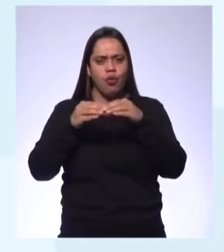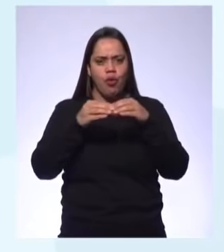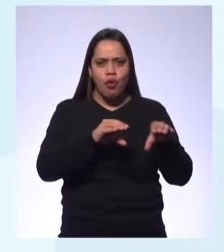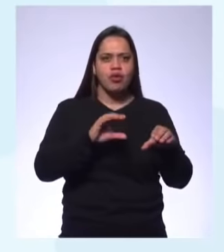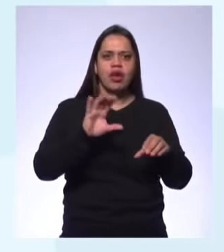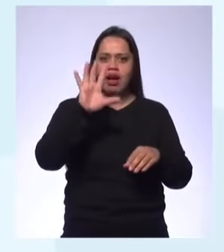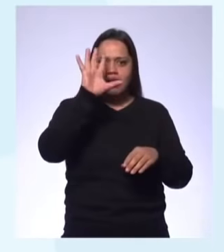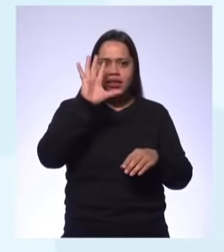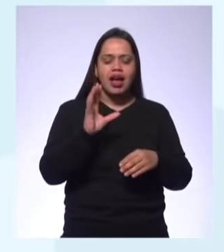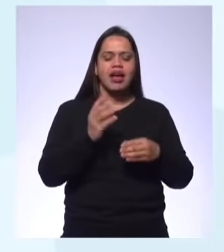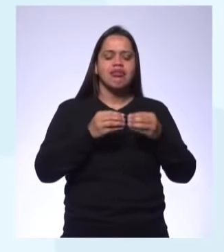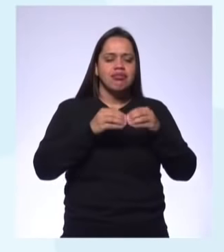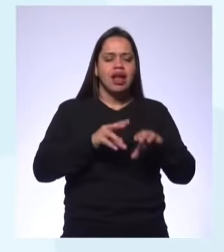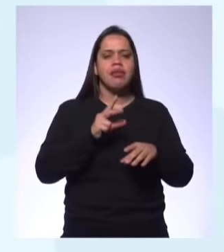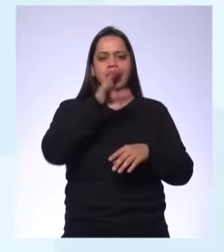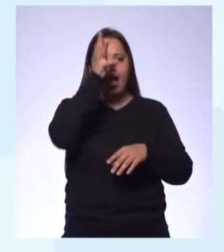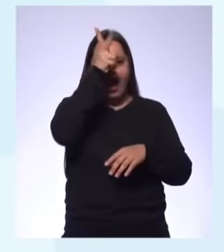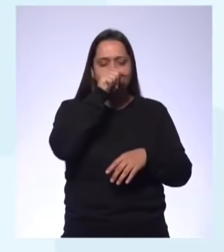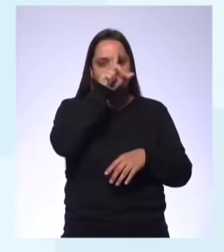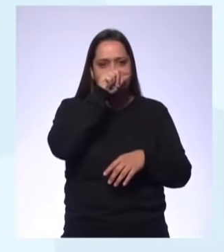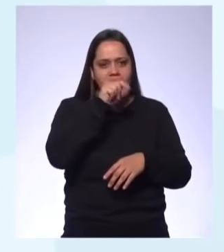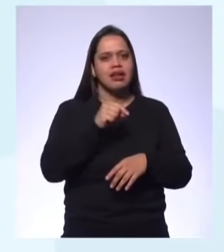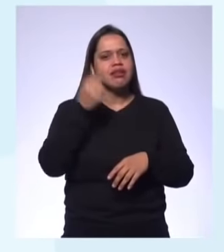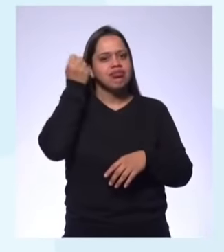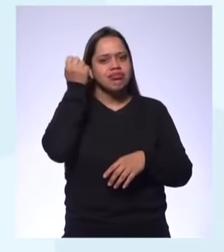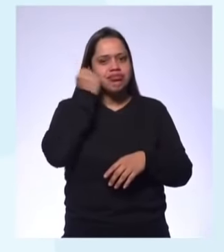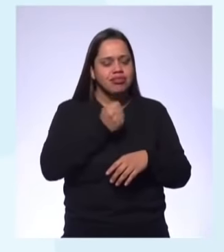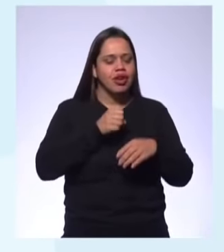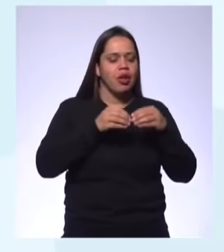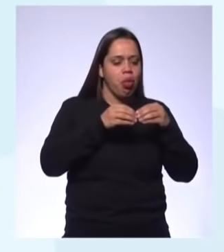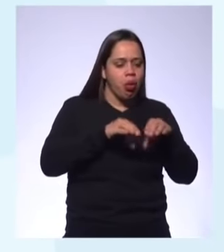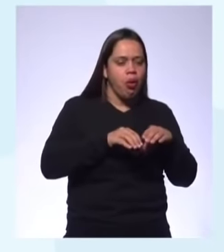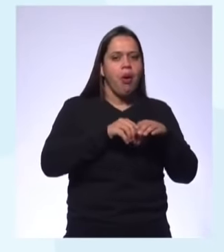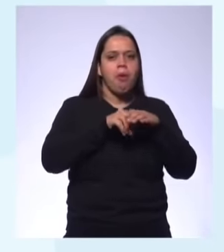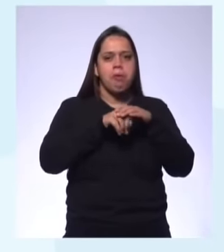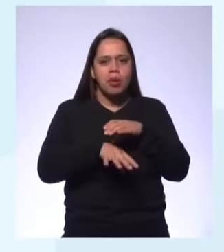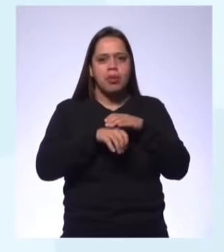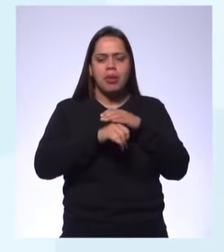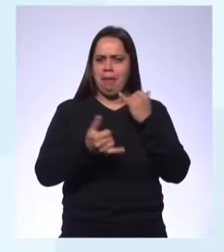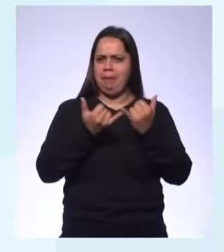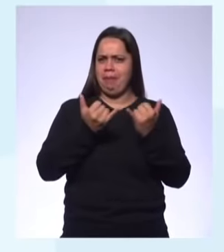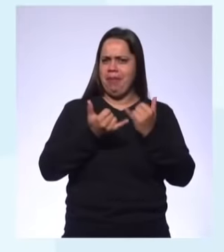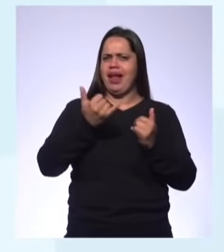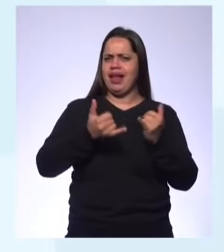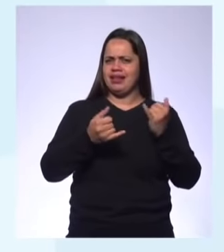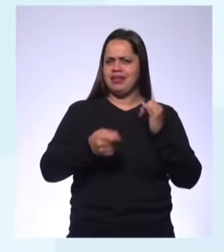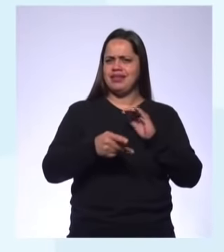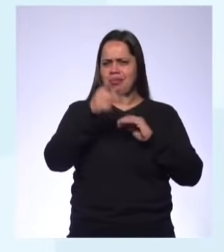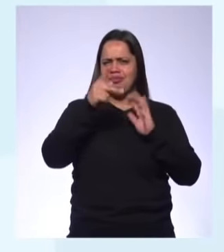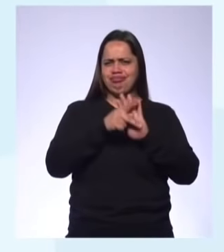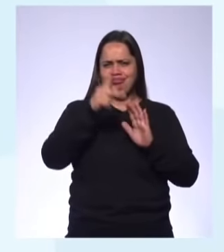botava. Parece até uma história que a gente já conhece, né? A galinha lá dos ovos de ouro. A família, para protegê-la contra a inveja